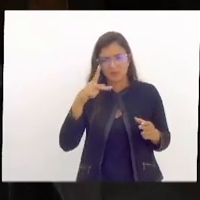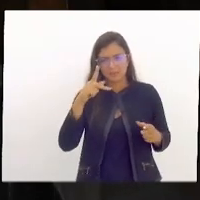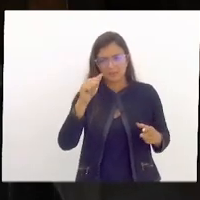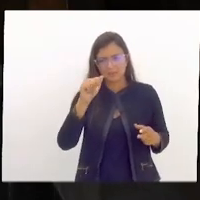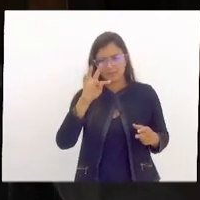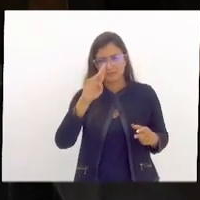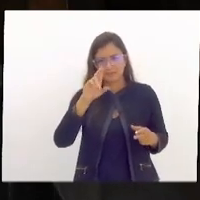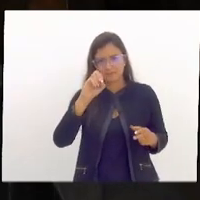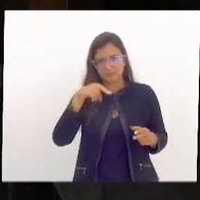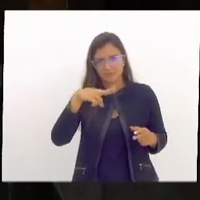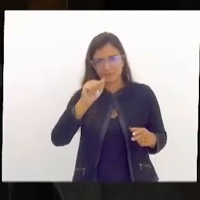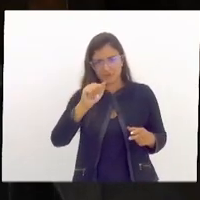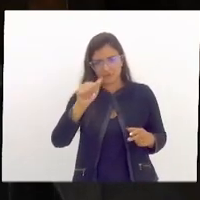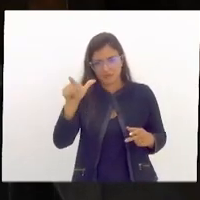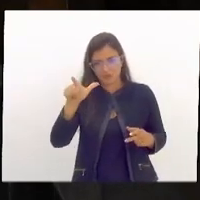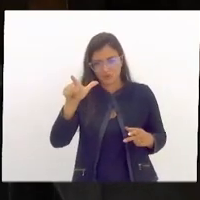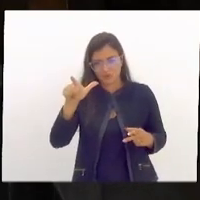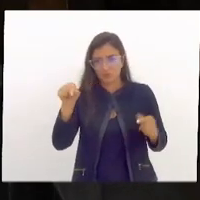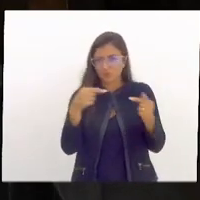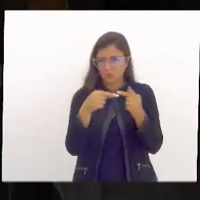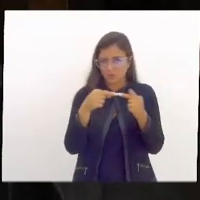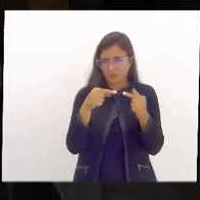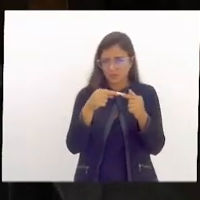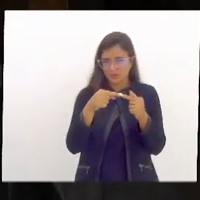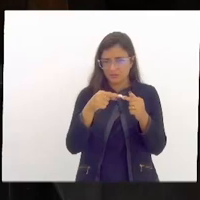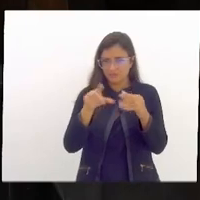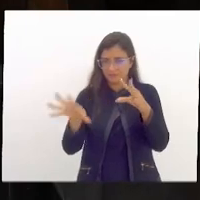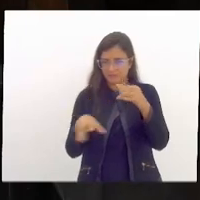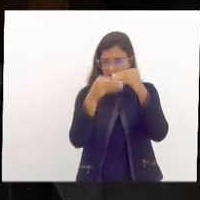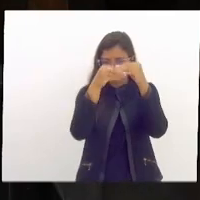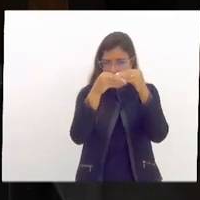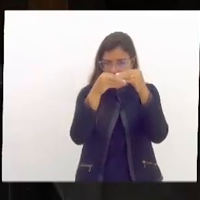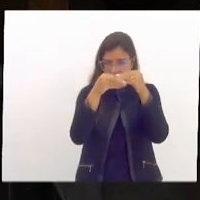de uma previdência complementar pública do governo,